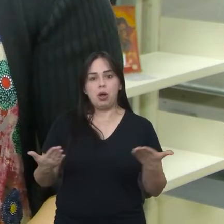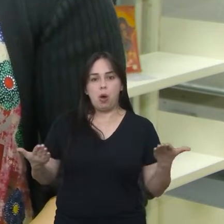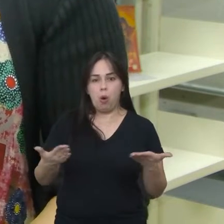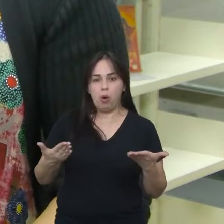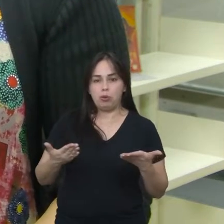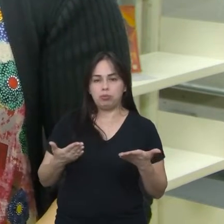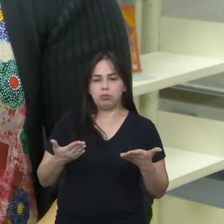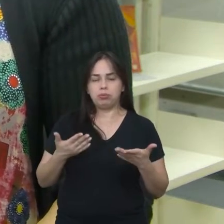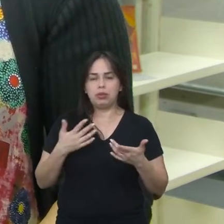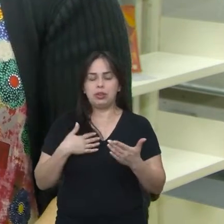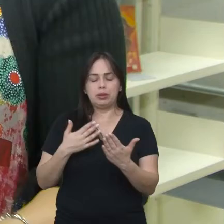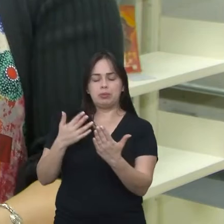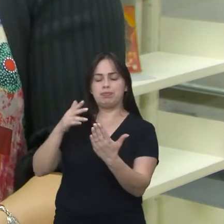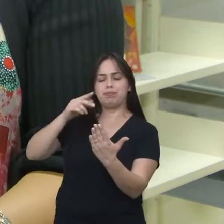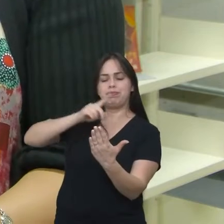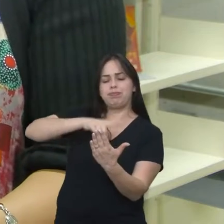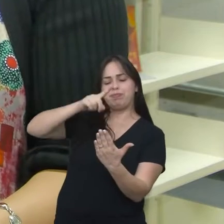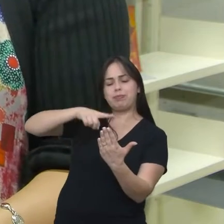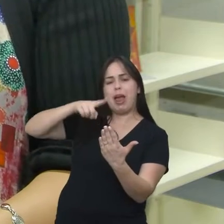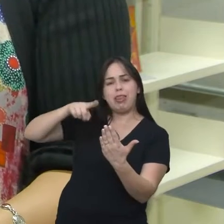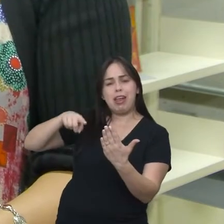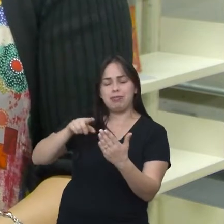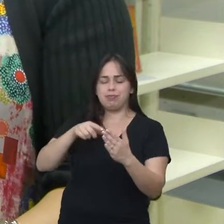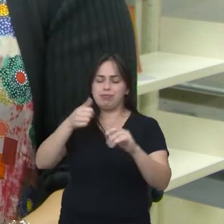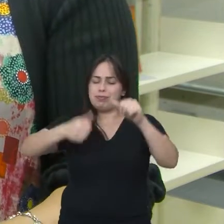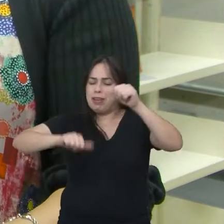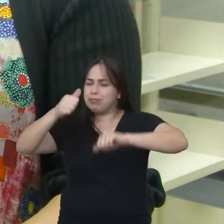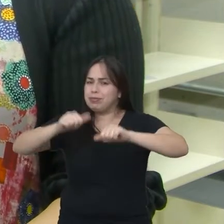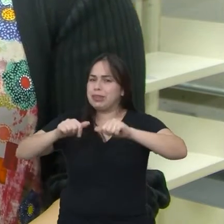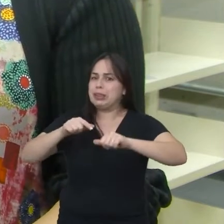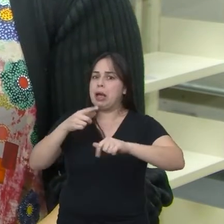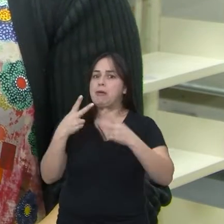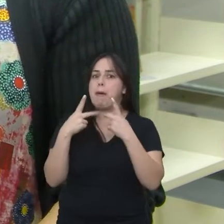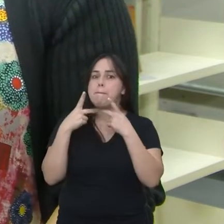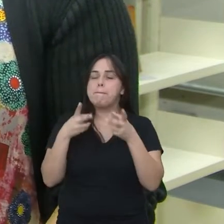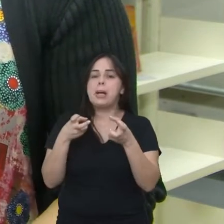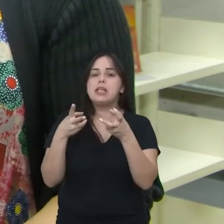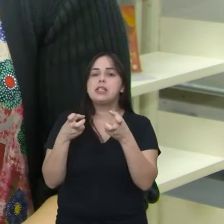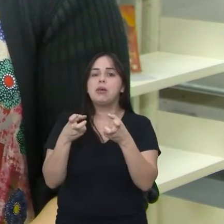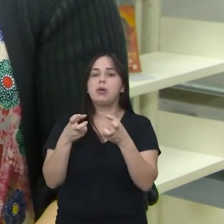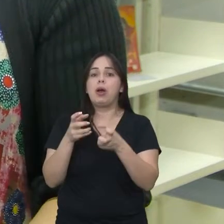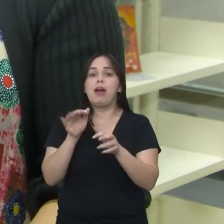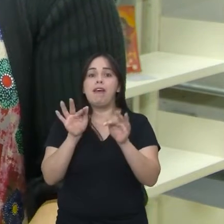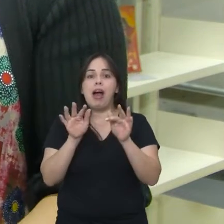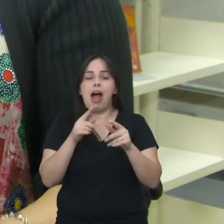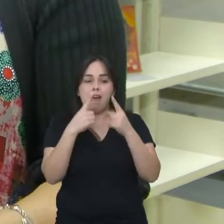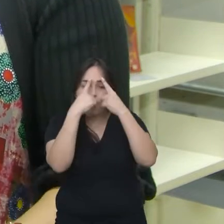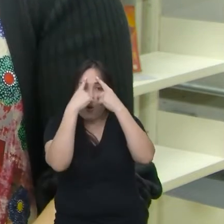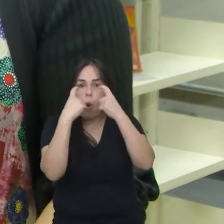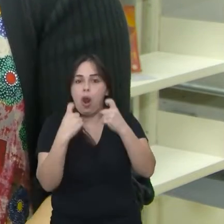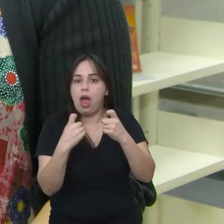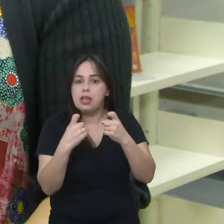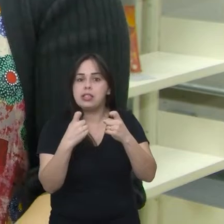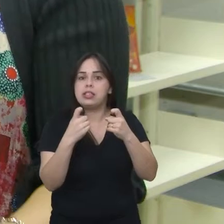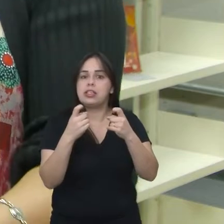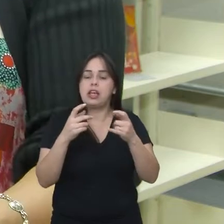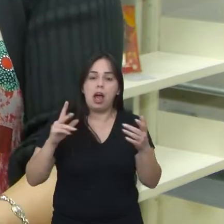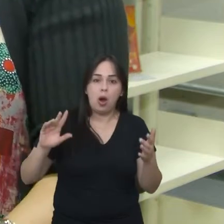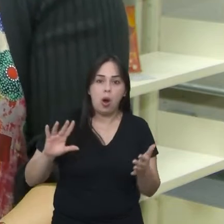socioeconômico também, né? Então, se hoje eu analiso as estatísticas, eu vou perceber que aquela violência final